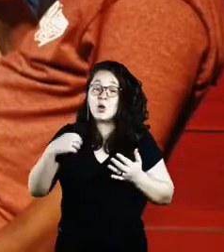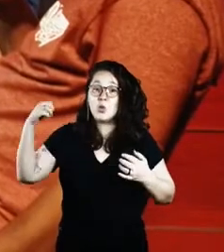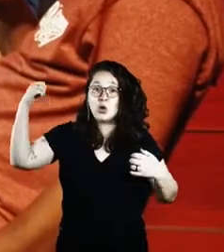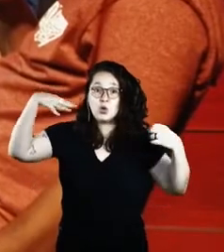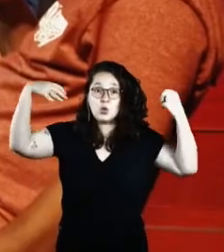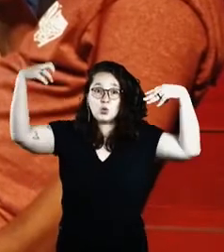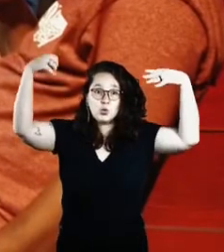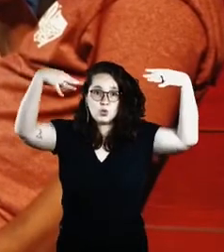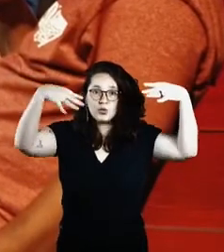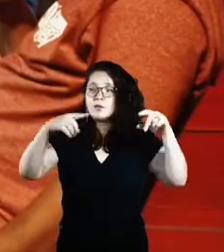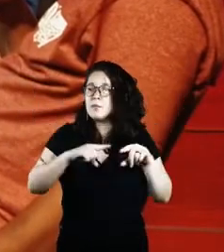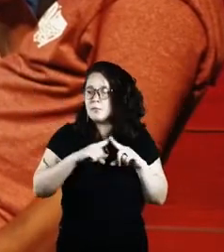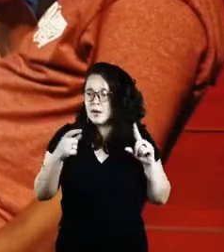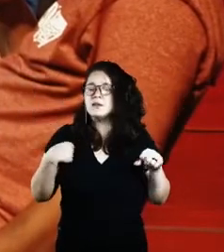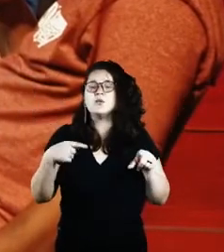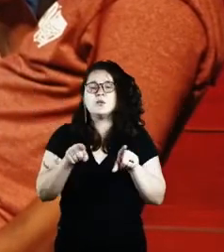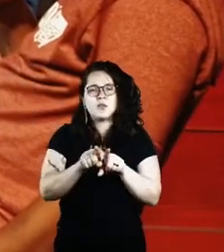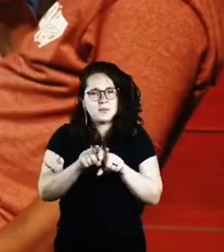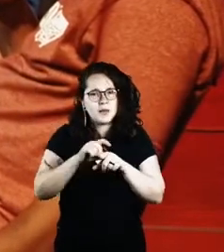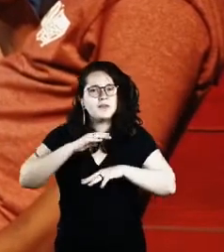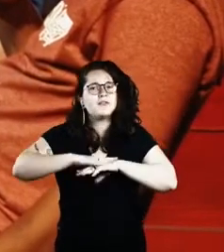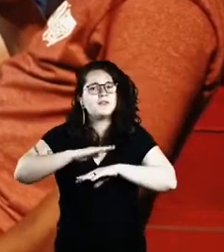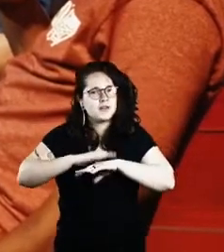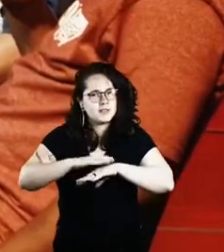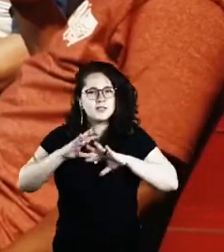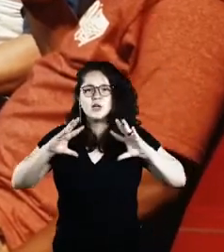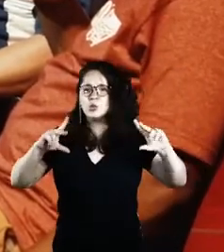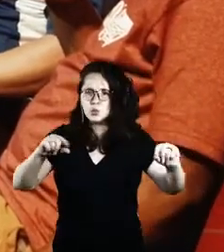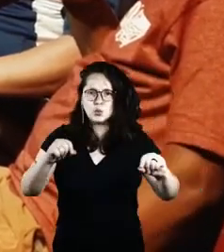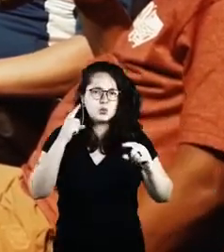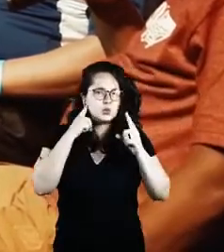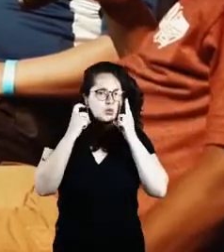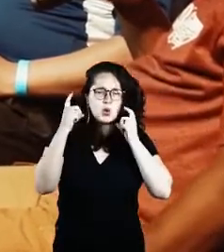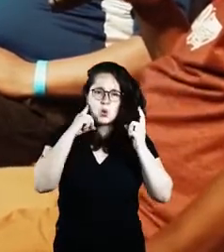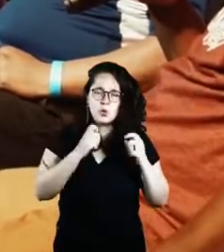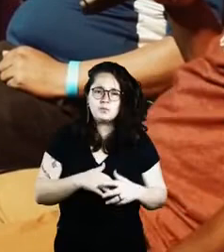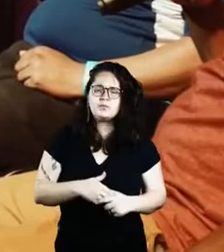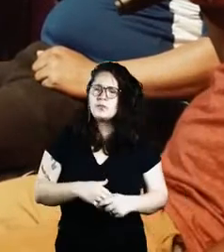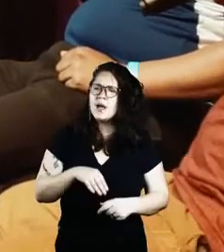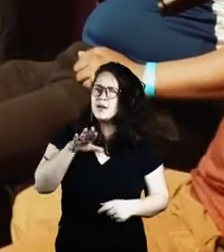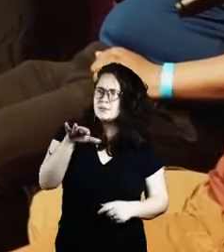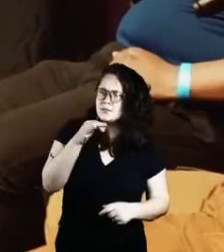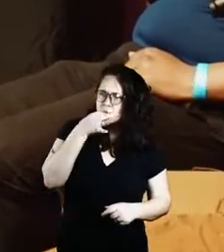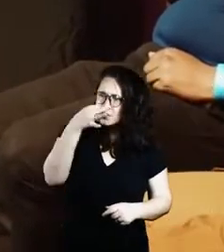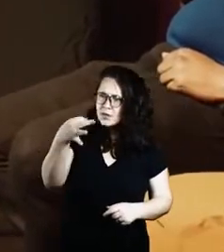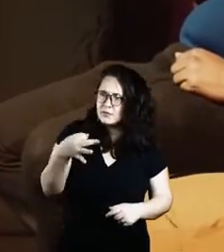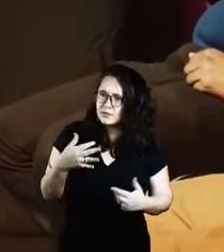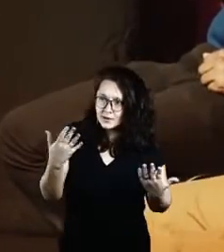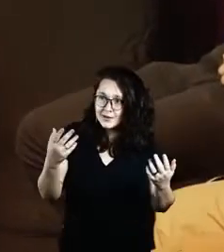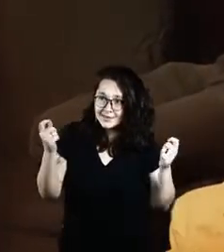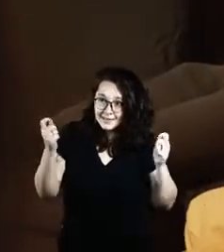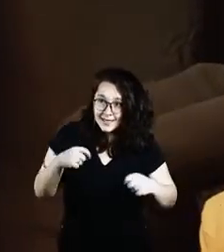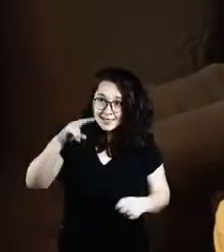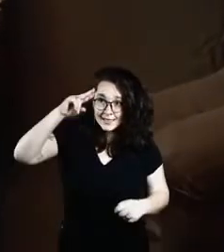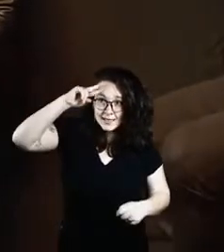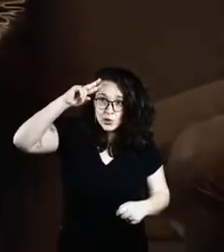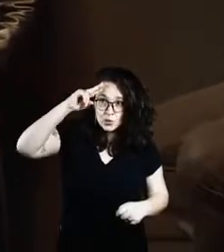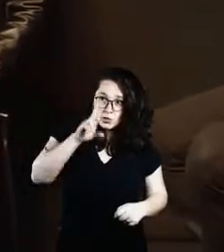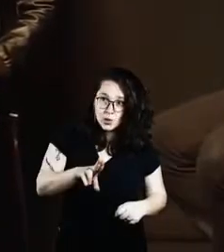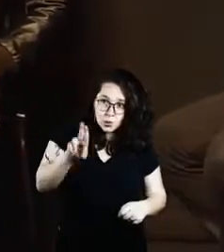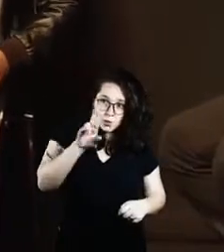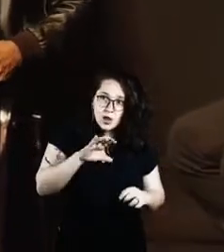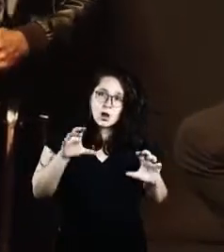acabava fazendo som também, né? E aí eu sugeri pro dono lá pra gente poder usar na segunda-feira para fazer o Clube do Rap,